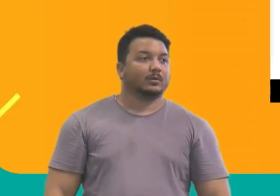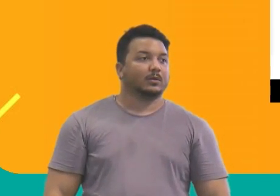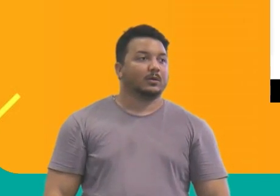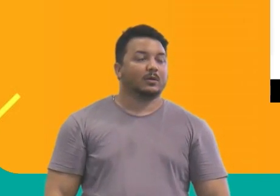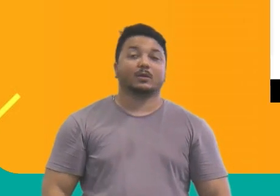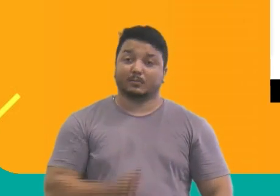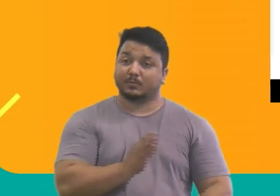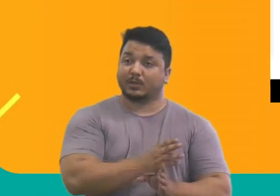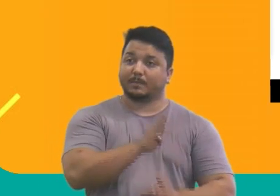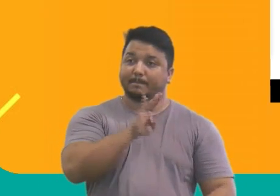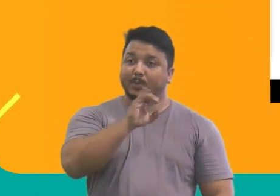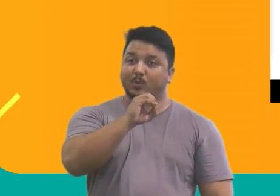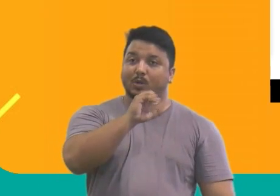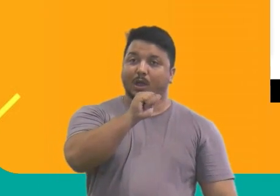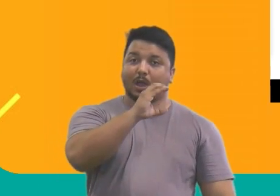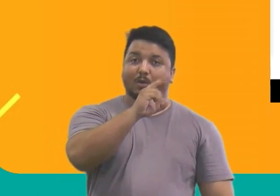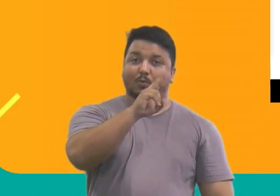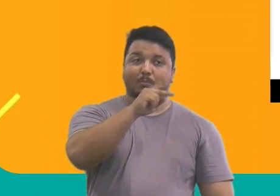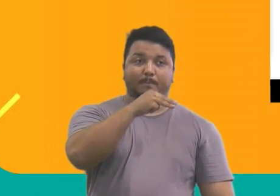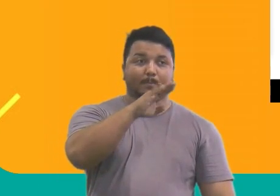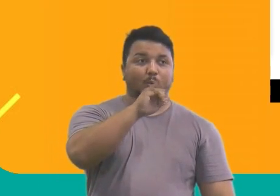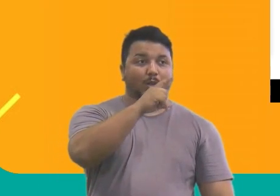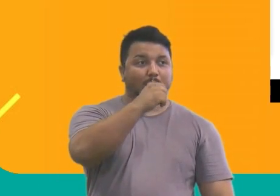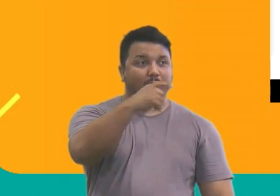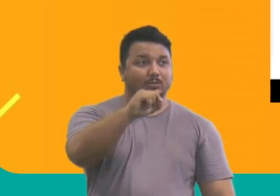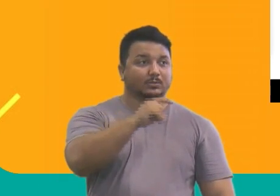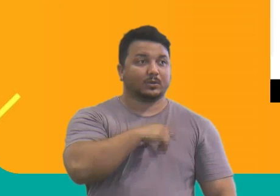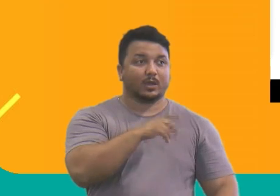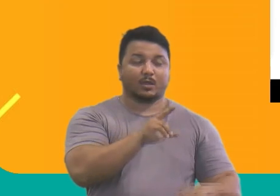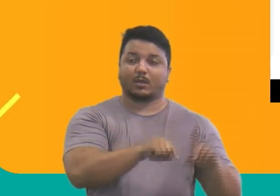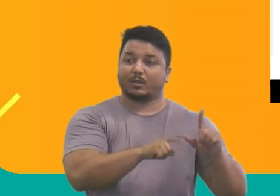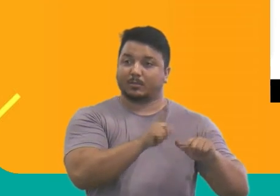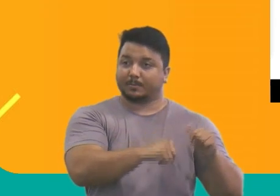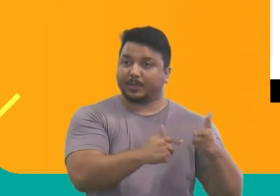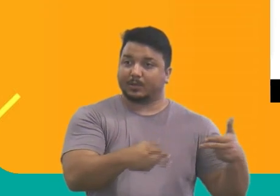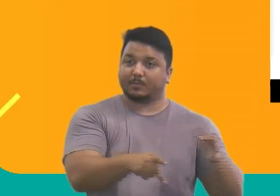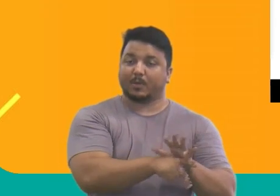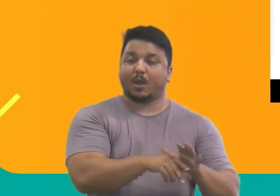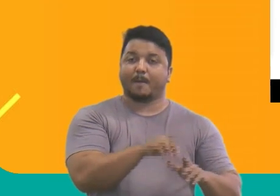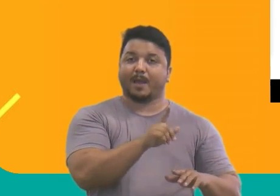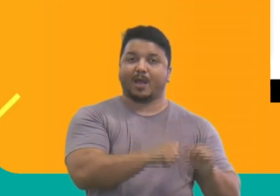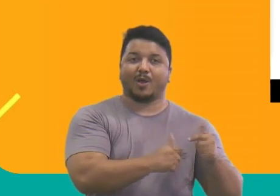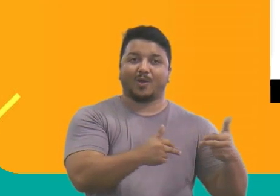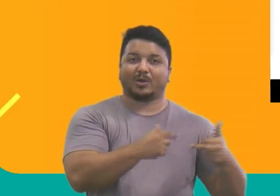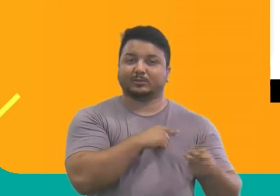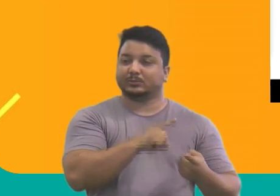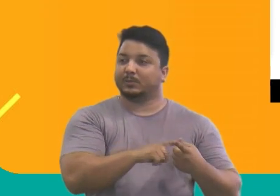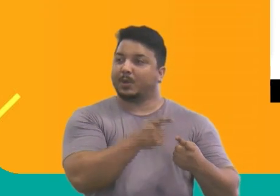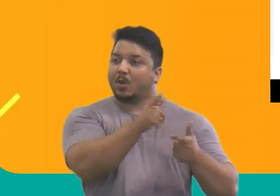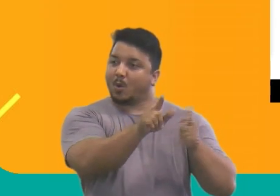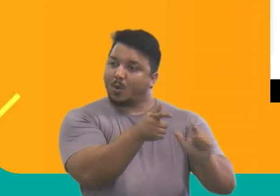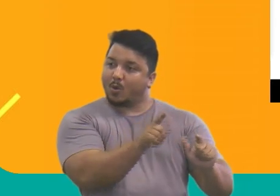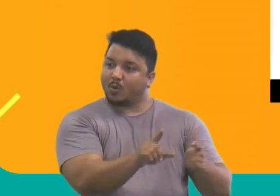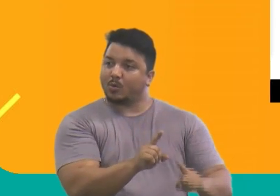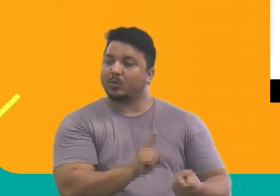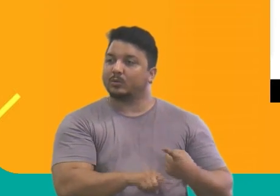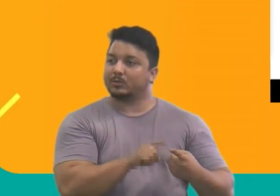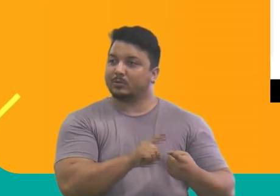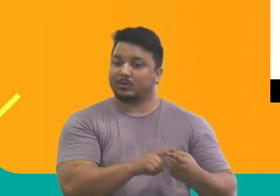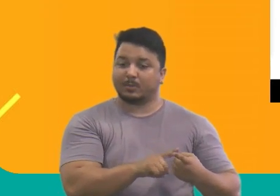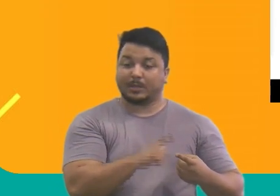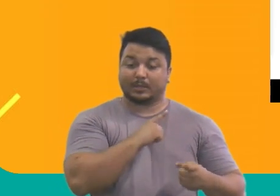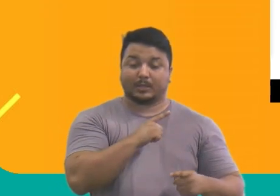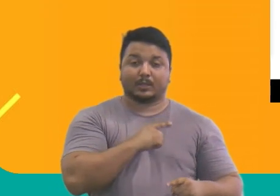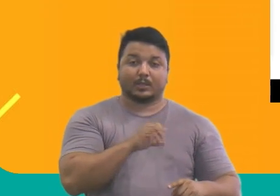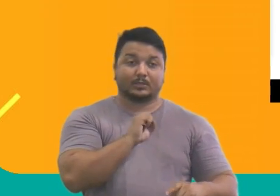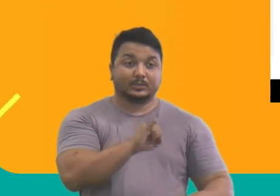A bioacumulação realmente é uma acumulação de compostos orgânicos, mas eu tenho outras questões também. Quando eu